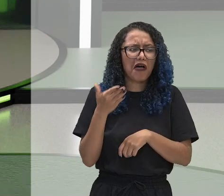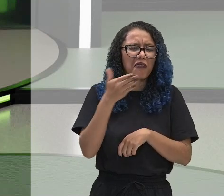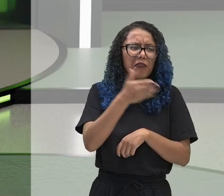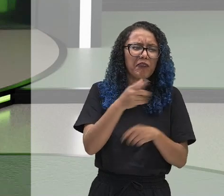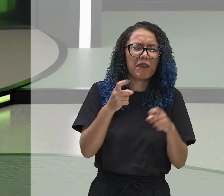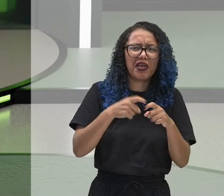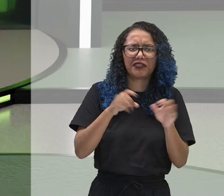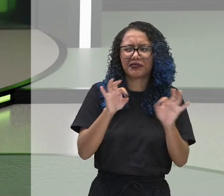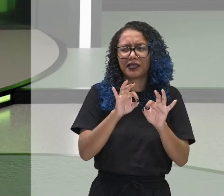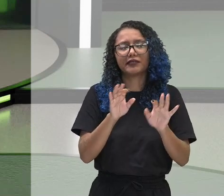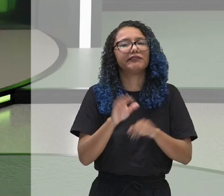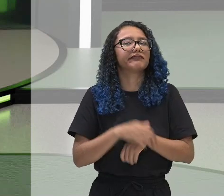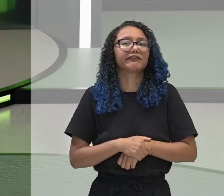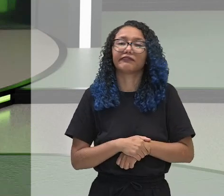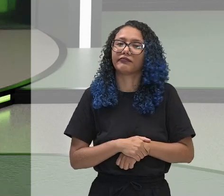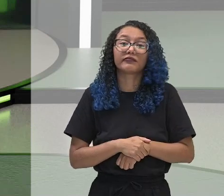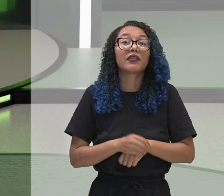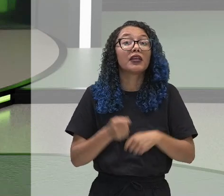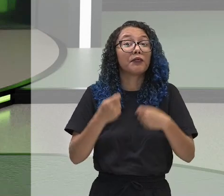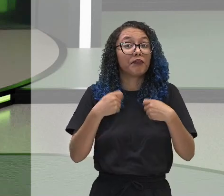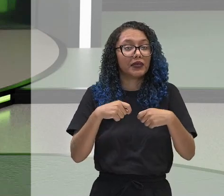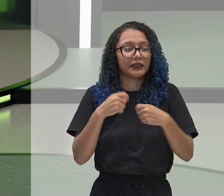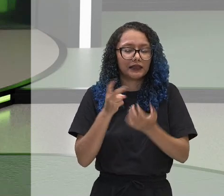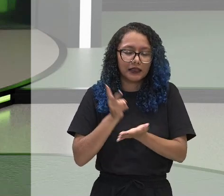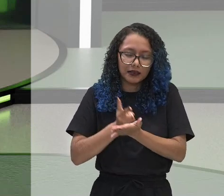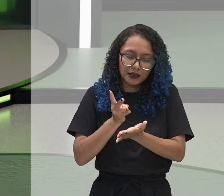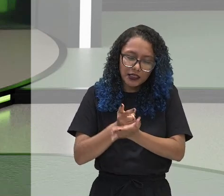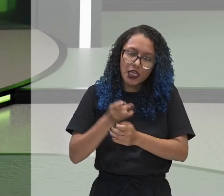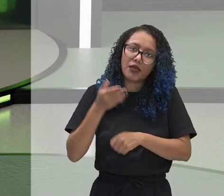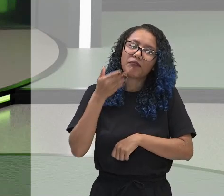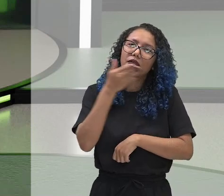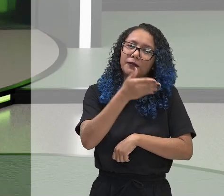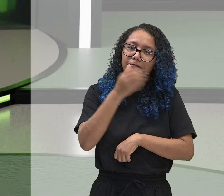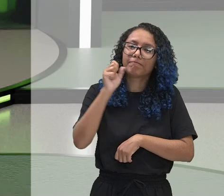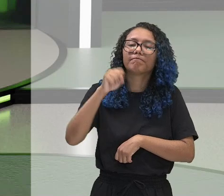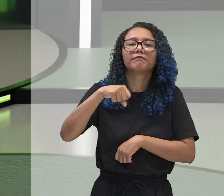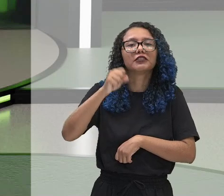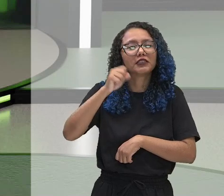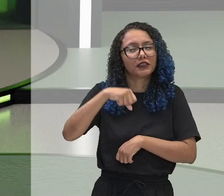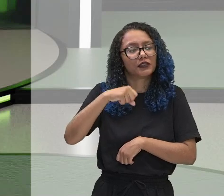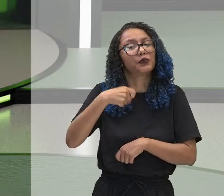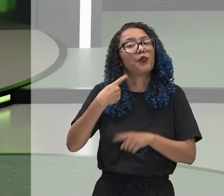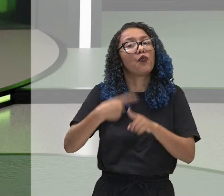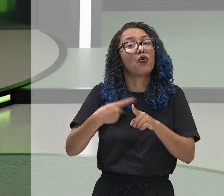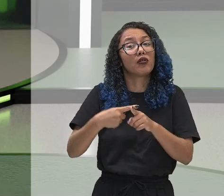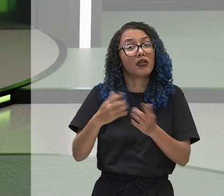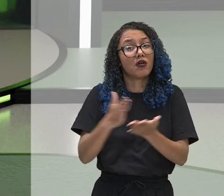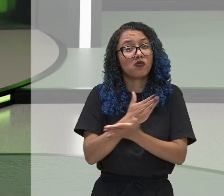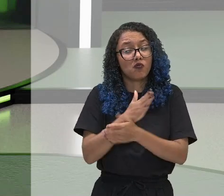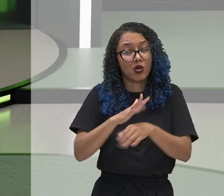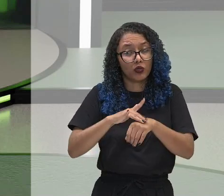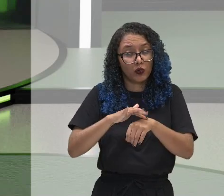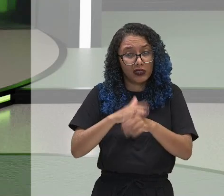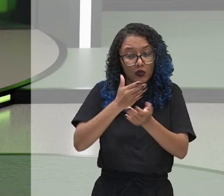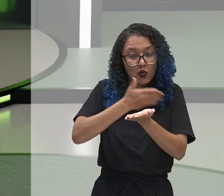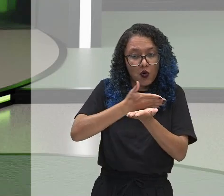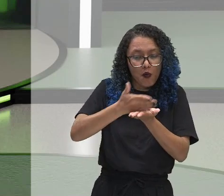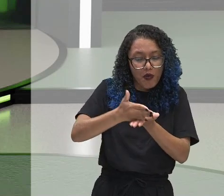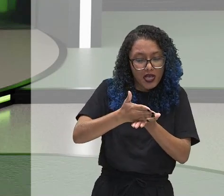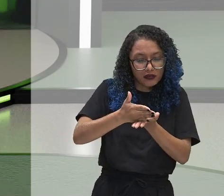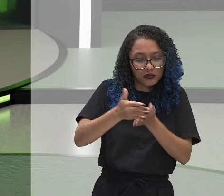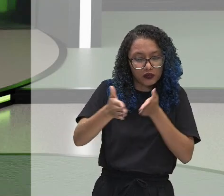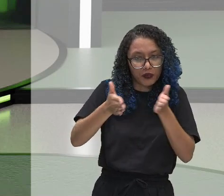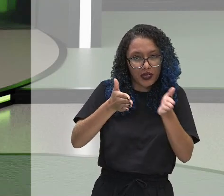A mulher tem que ir de tempo em tempo. Como eu mostrei anteriormente, existem doenças que na fase inicial não